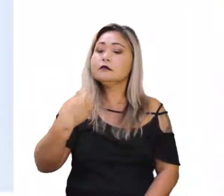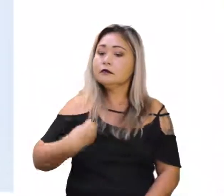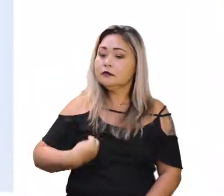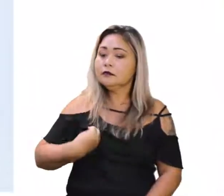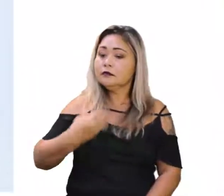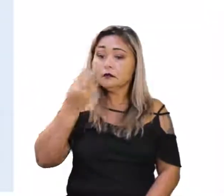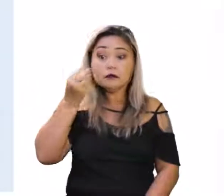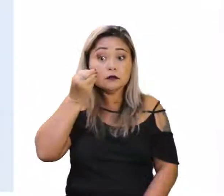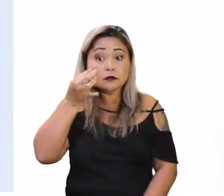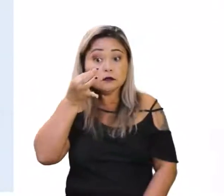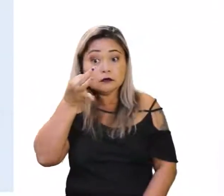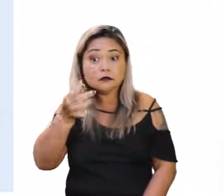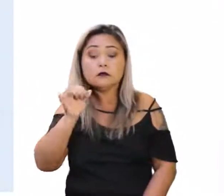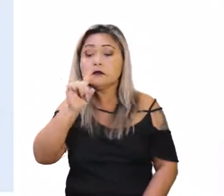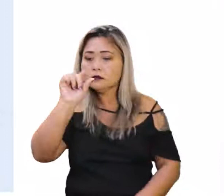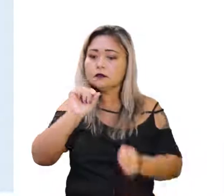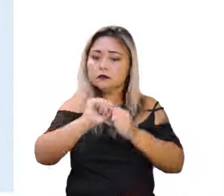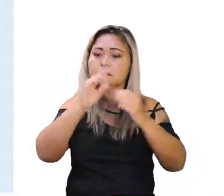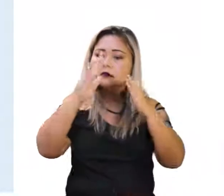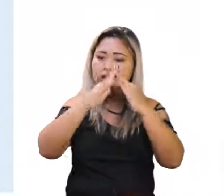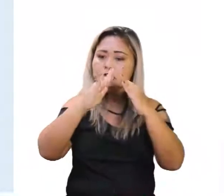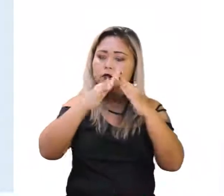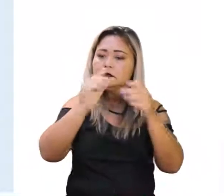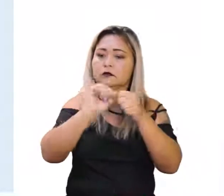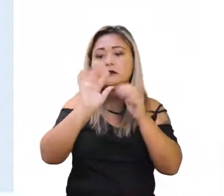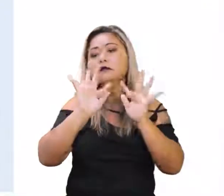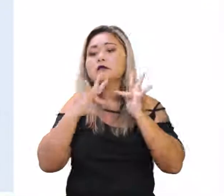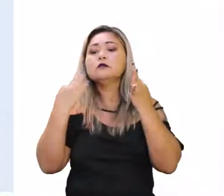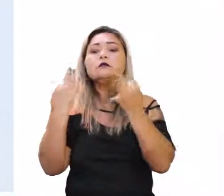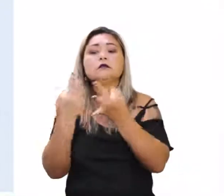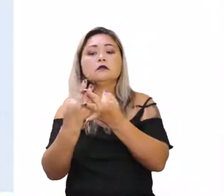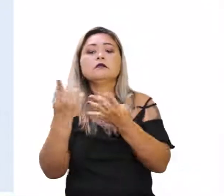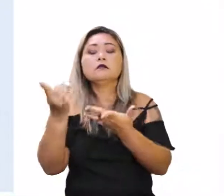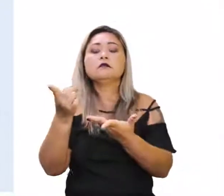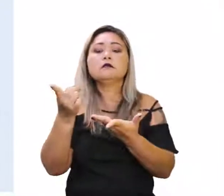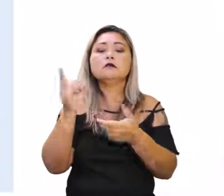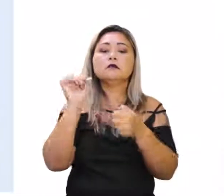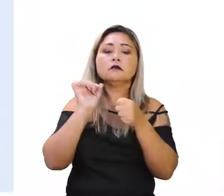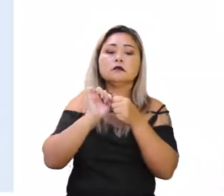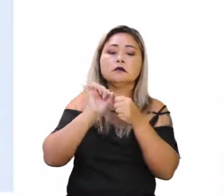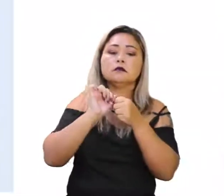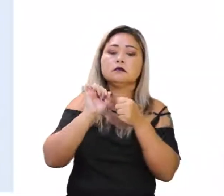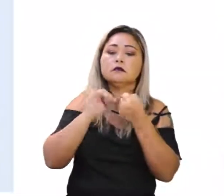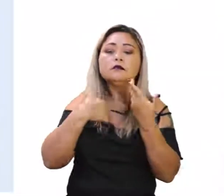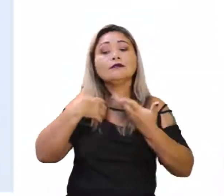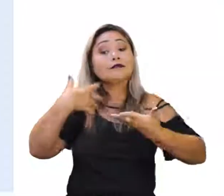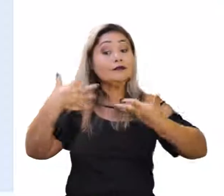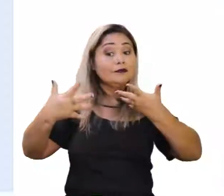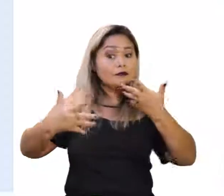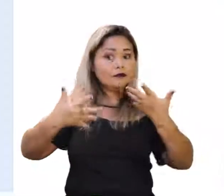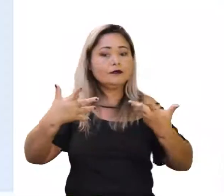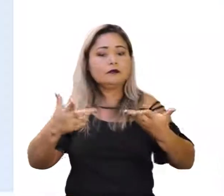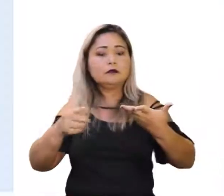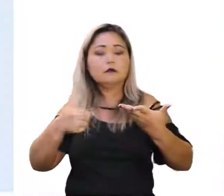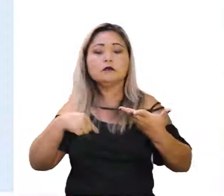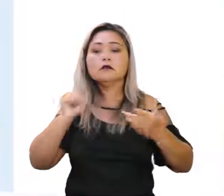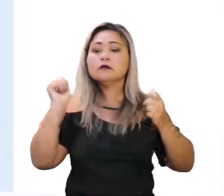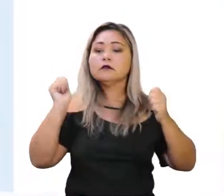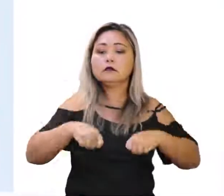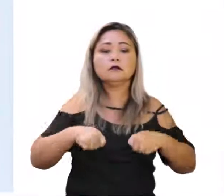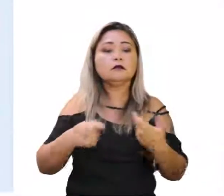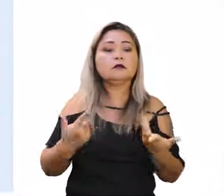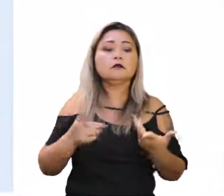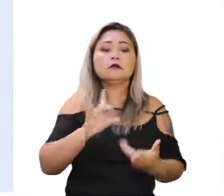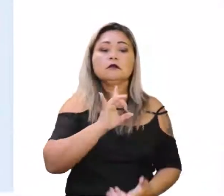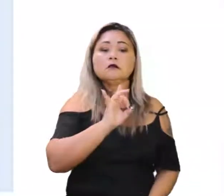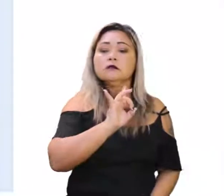presencial, mas podem fazer aí na sua casa, com seus familiares, né? Fazer um momento aí de descontração. O que vocês podem fazer,